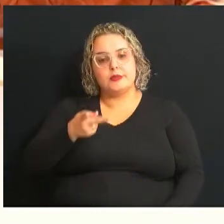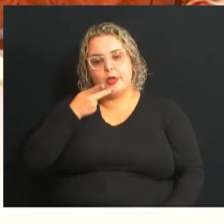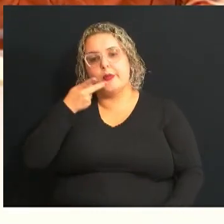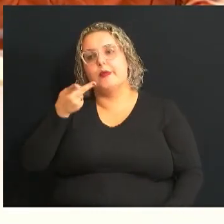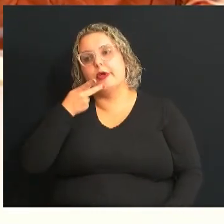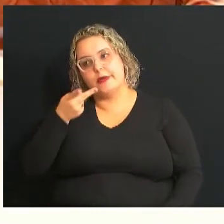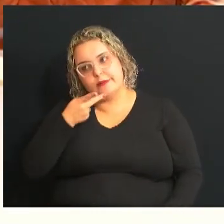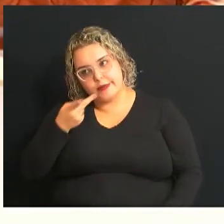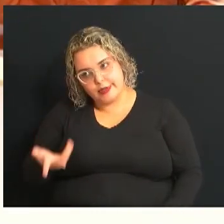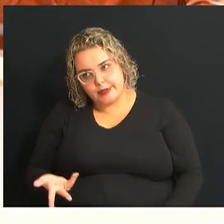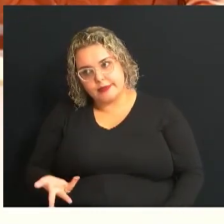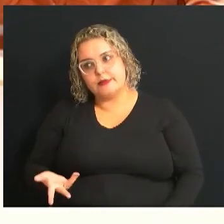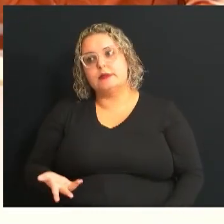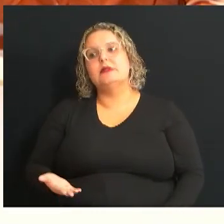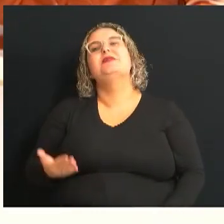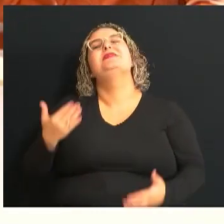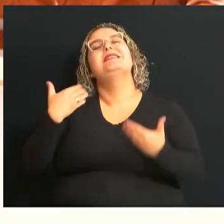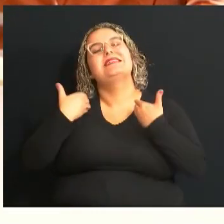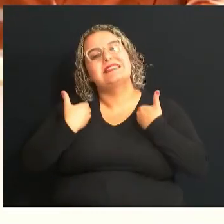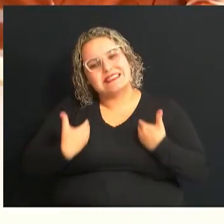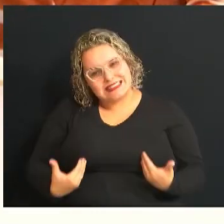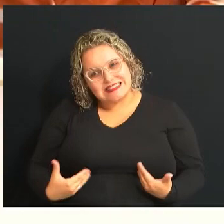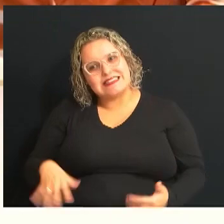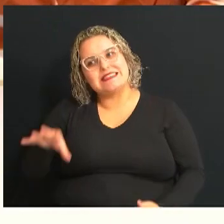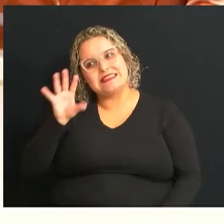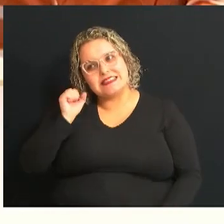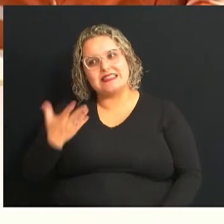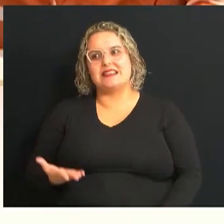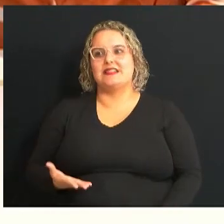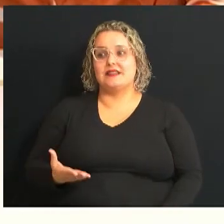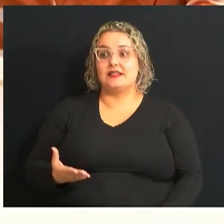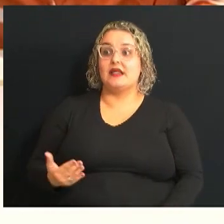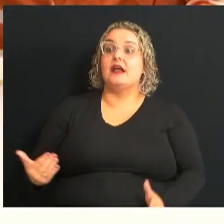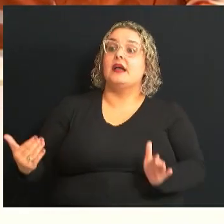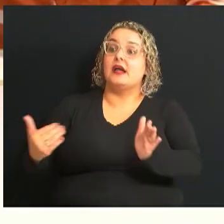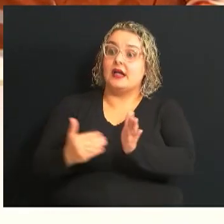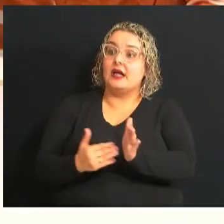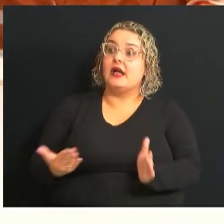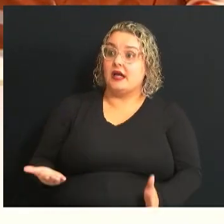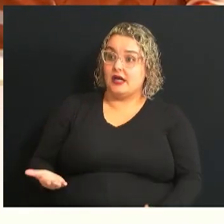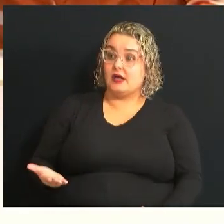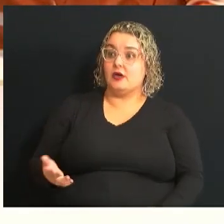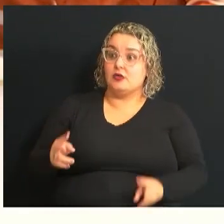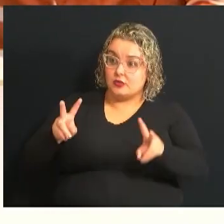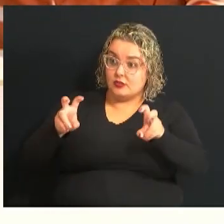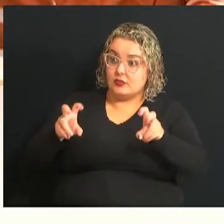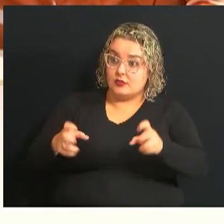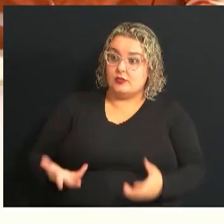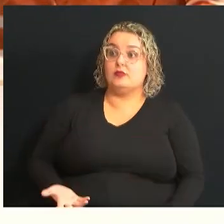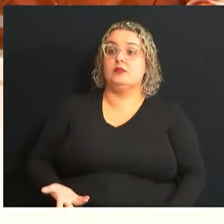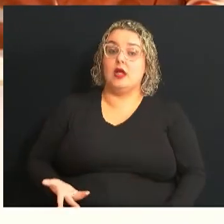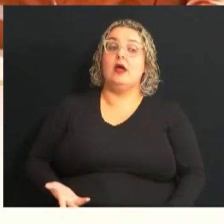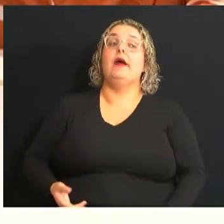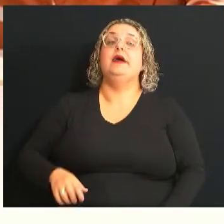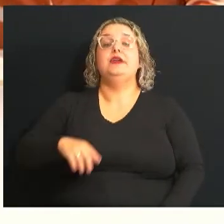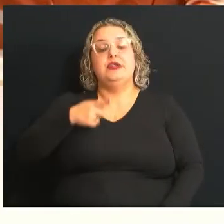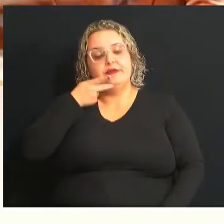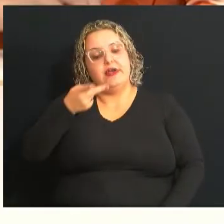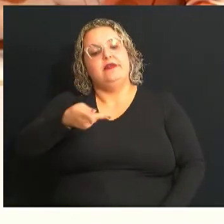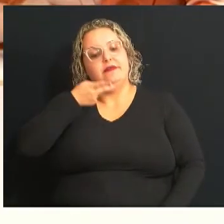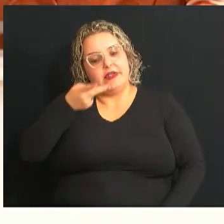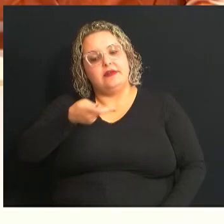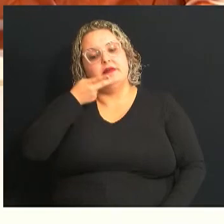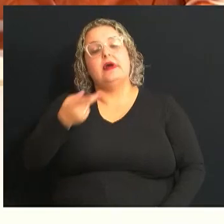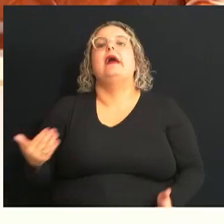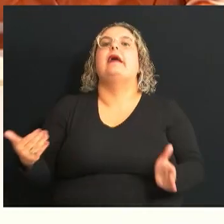do lápis. Eu sei que vocês já cansaram de escutar isso, mas até, como aquele ditado, água mole em pedra dura, tanto bate até que fura, até